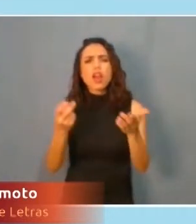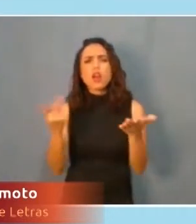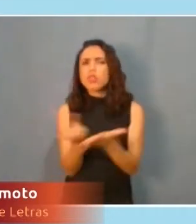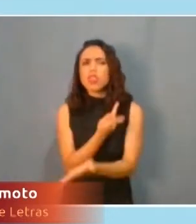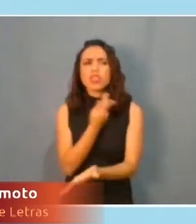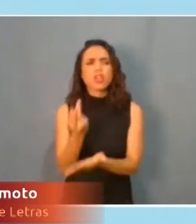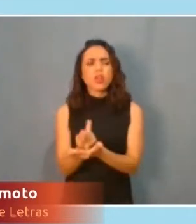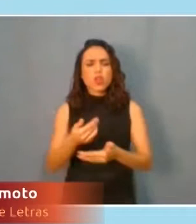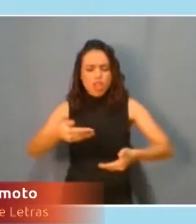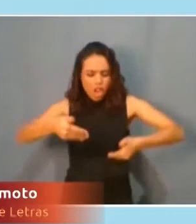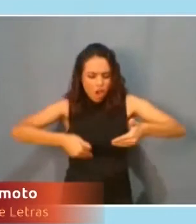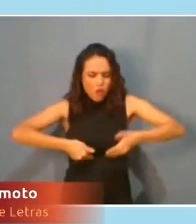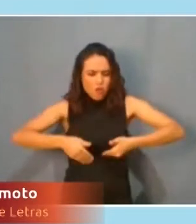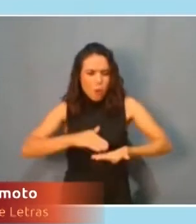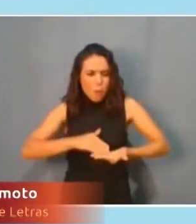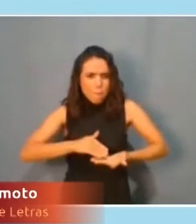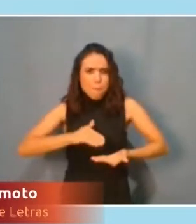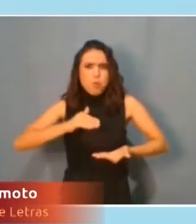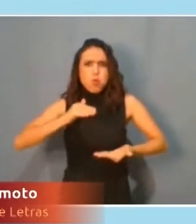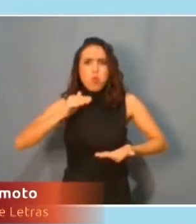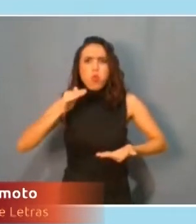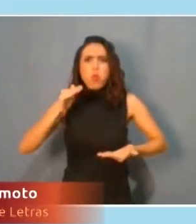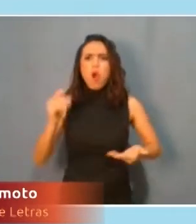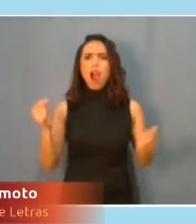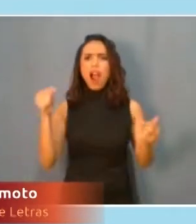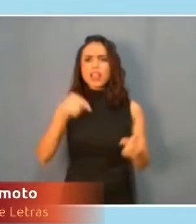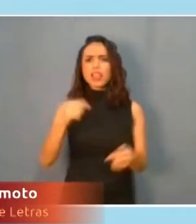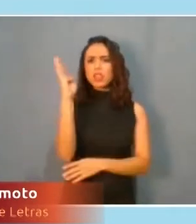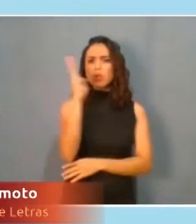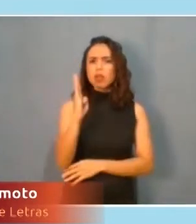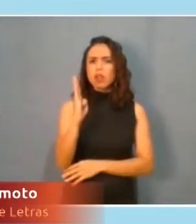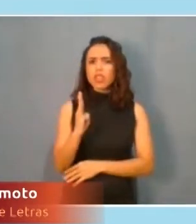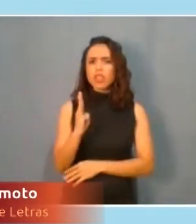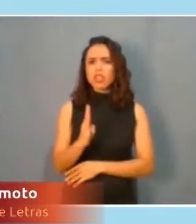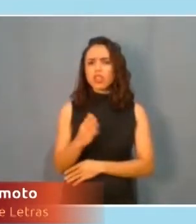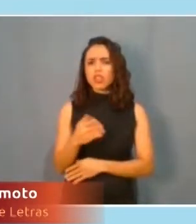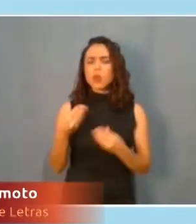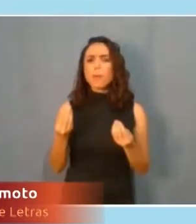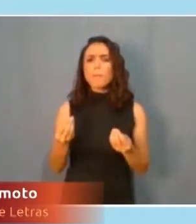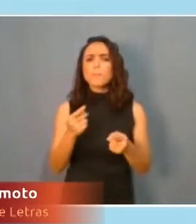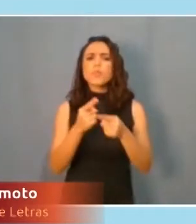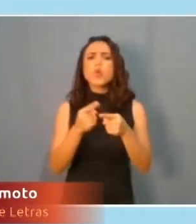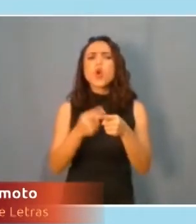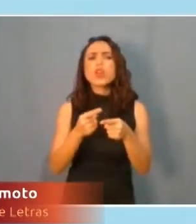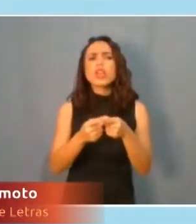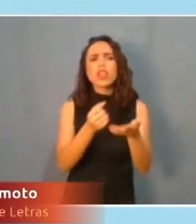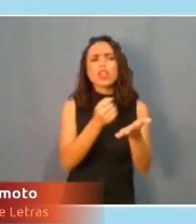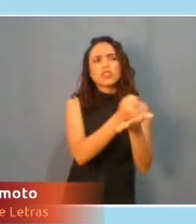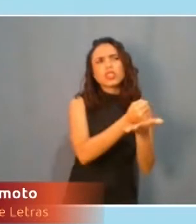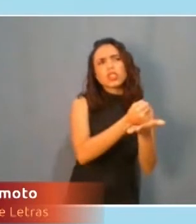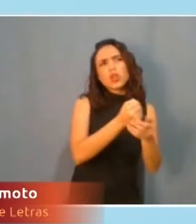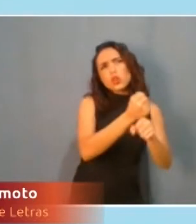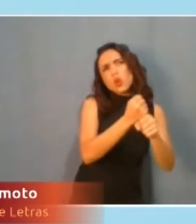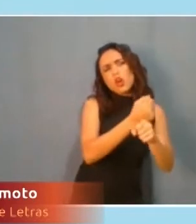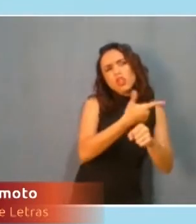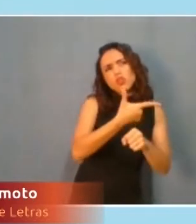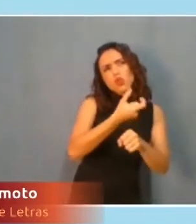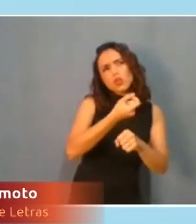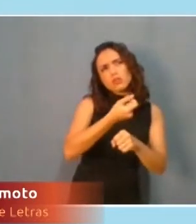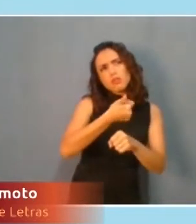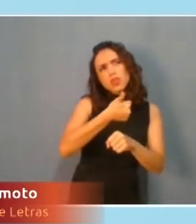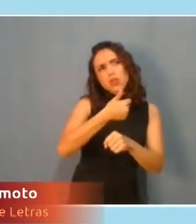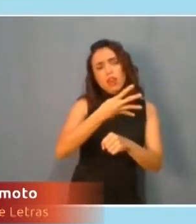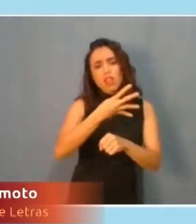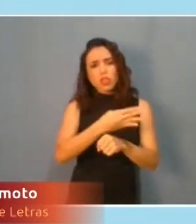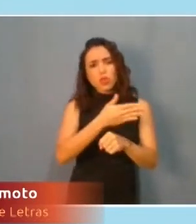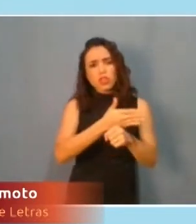né? Desde que o Brasil entrou no mapa da fome em 2014, por que ele vem regredindo, né? Porque o número de pessoas com fome